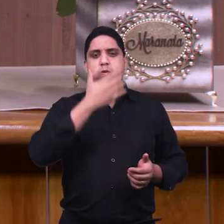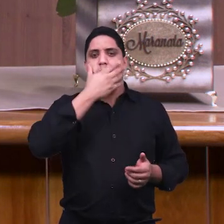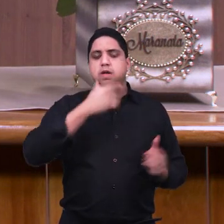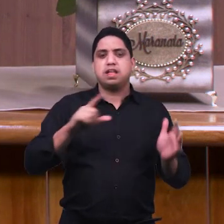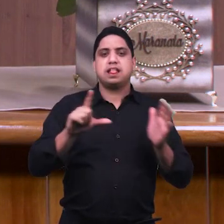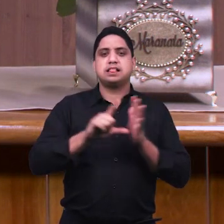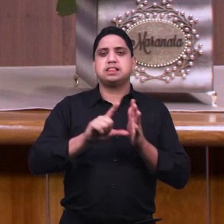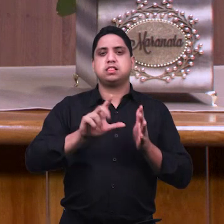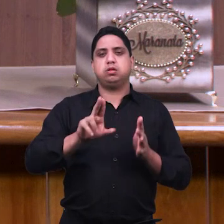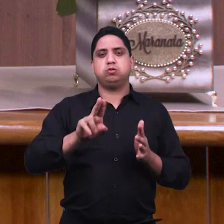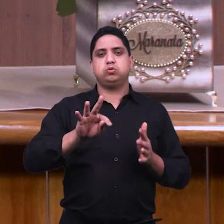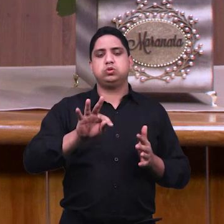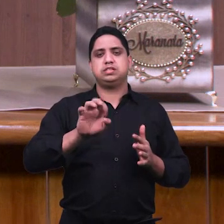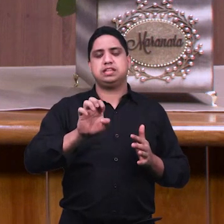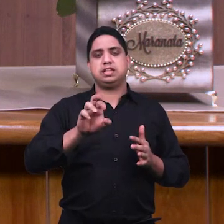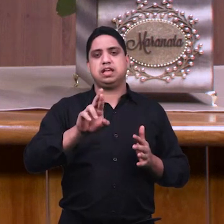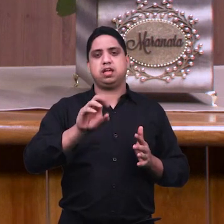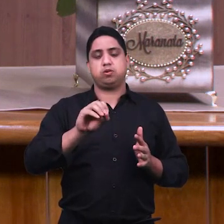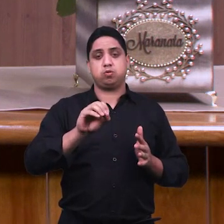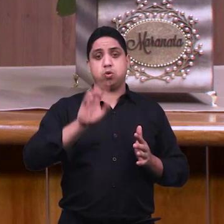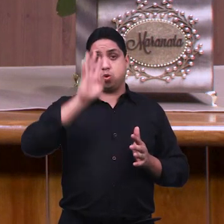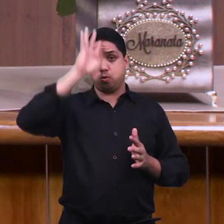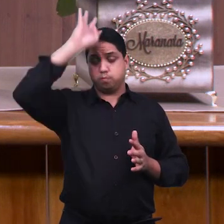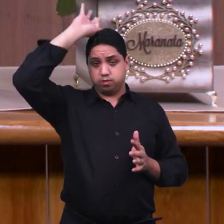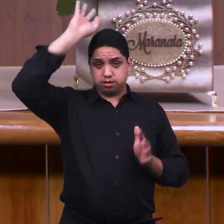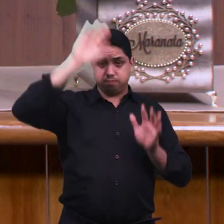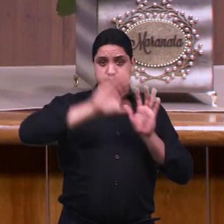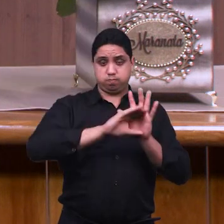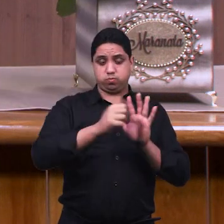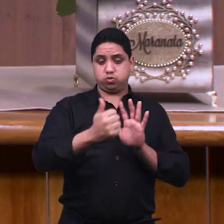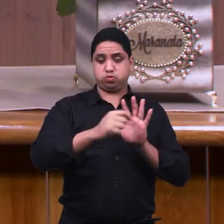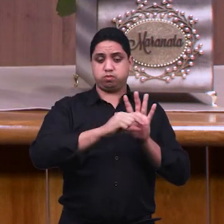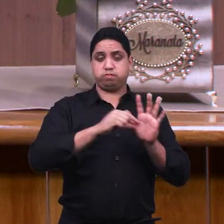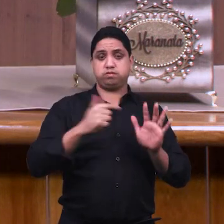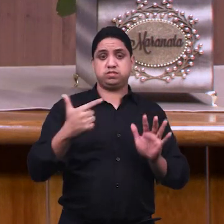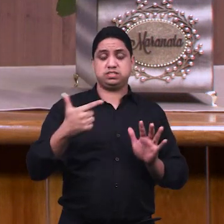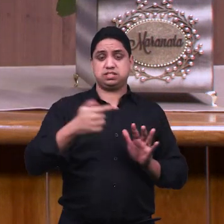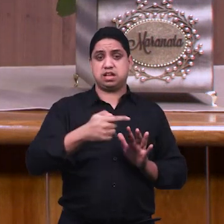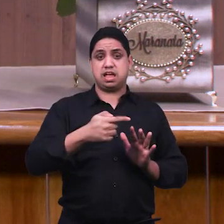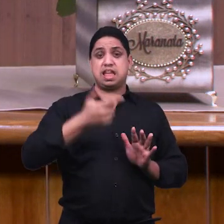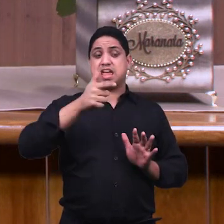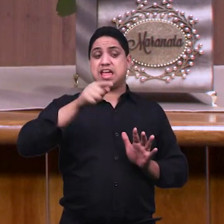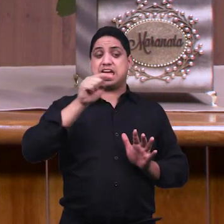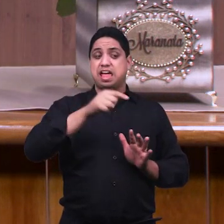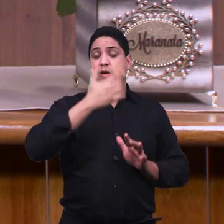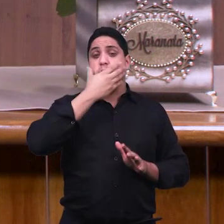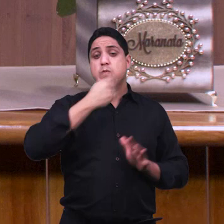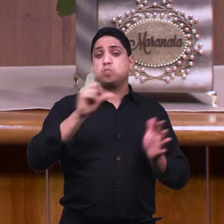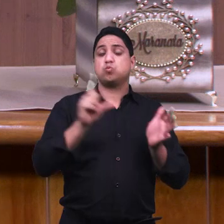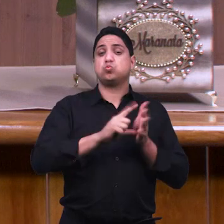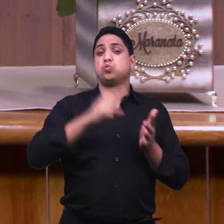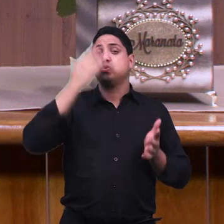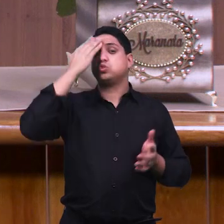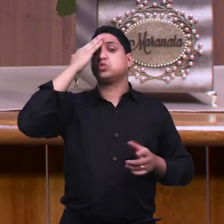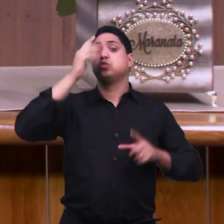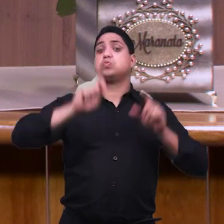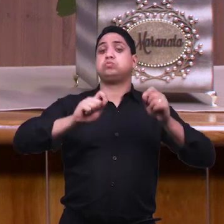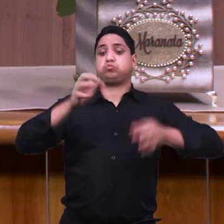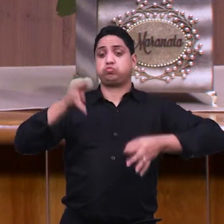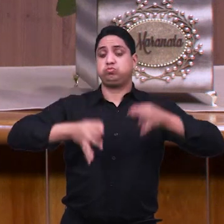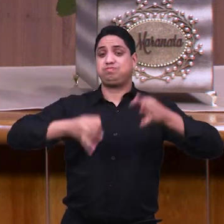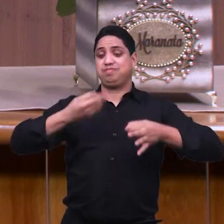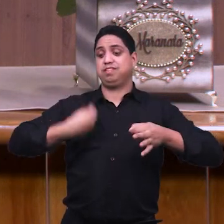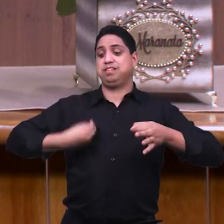a palavra em Romanos 1,27, ele pôde compreender que o justo viverá pela fé. E ali ele teve